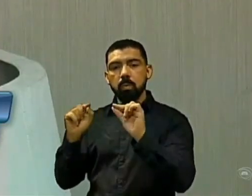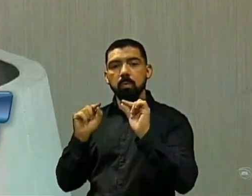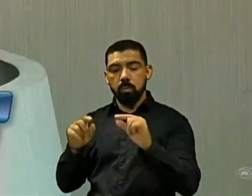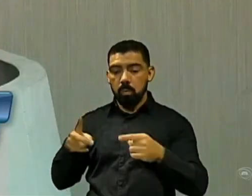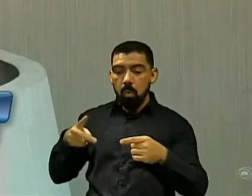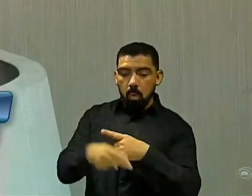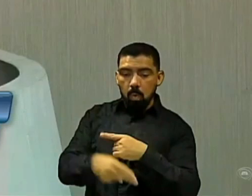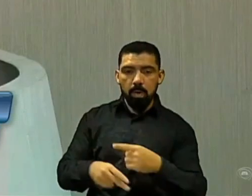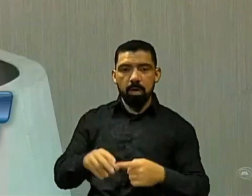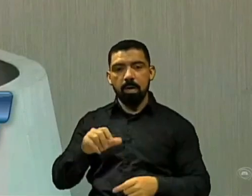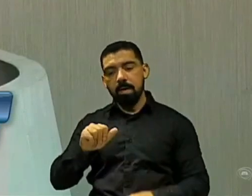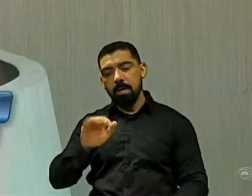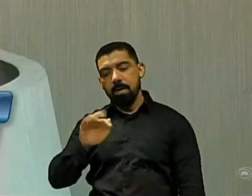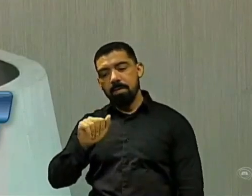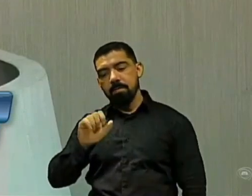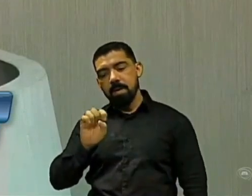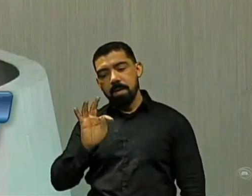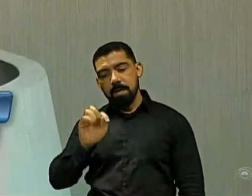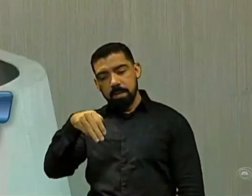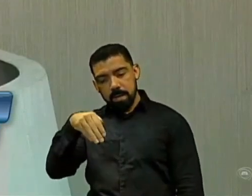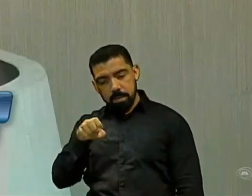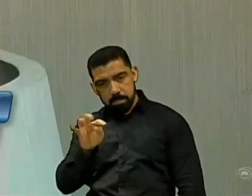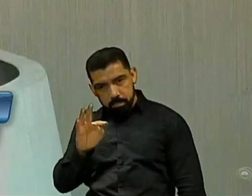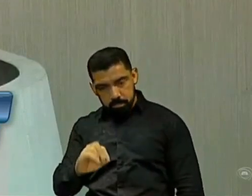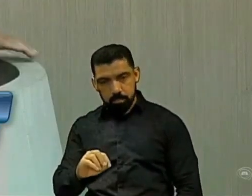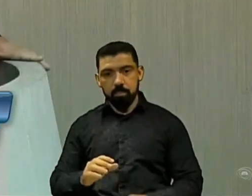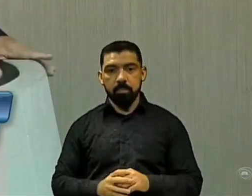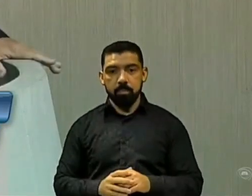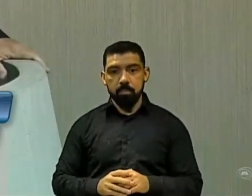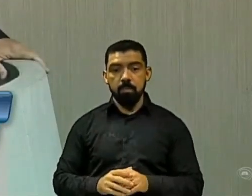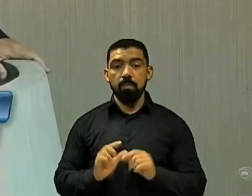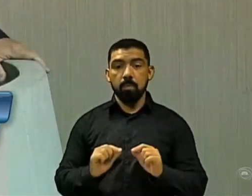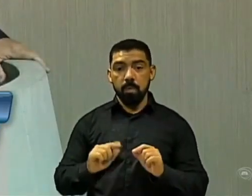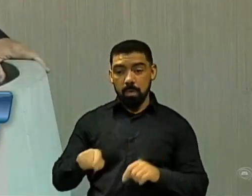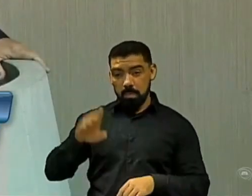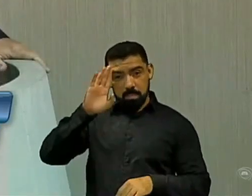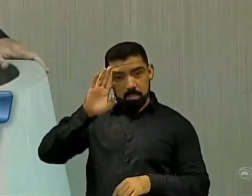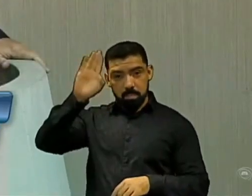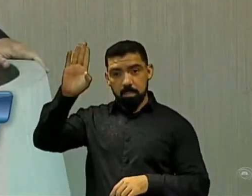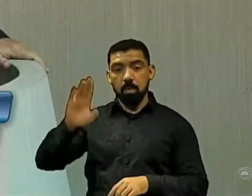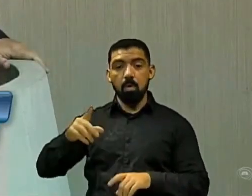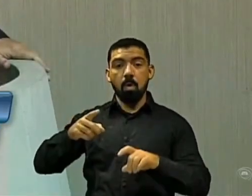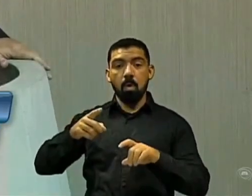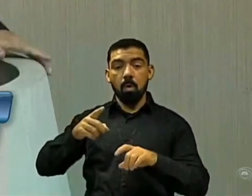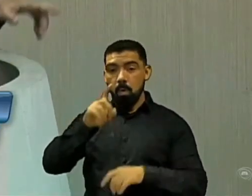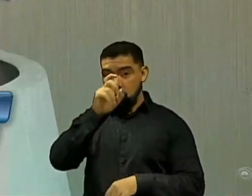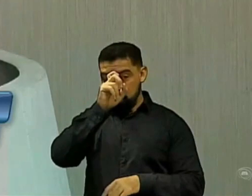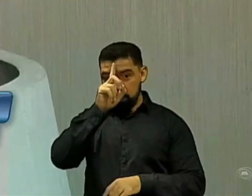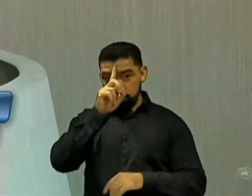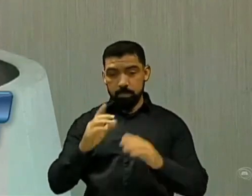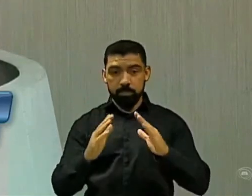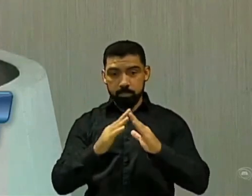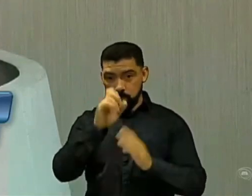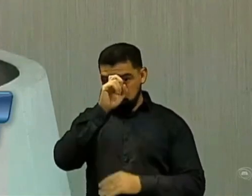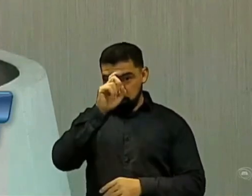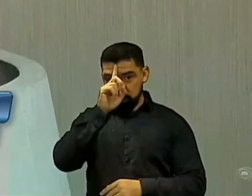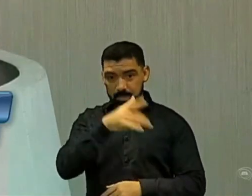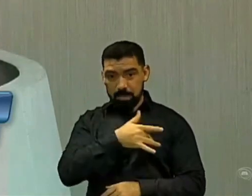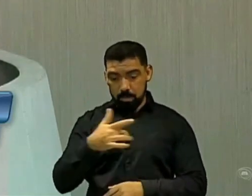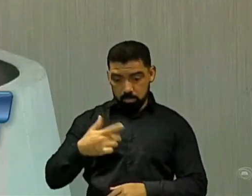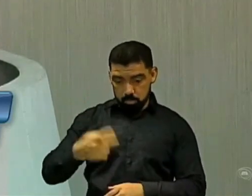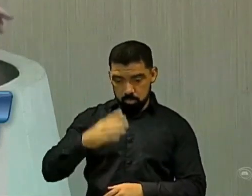a marginalização de um dos maiores hospitais de saúde do Brasil, o São